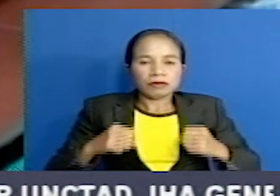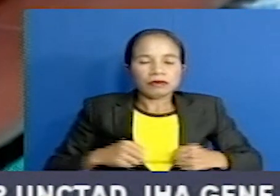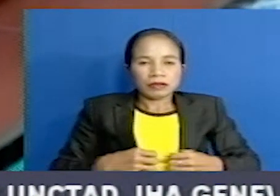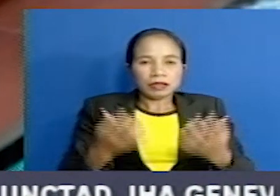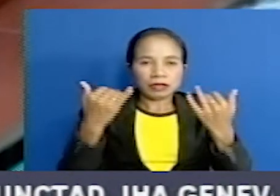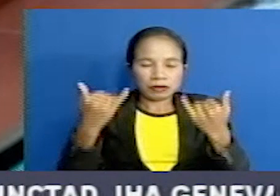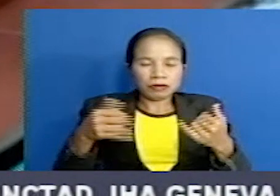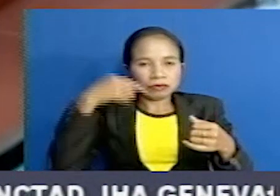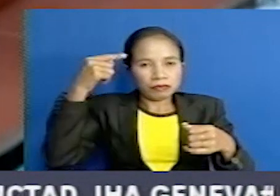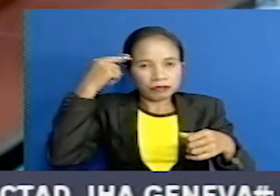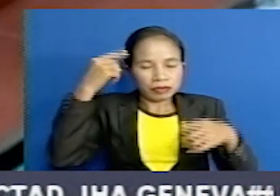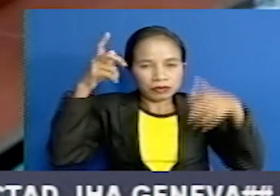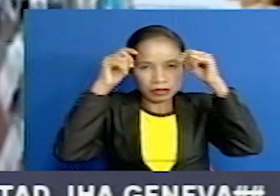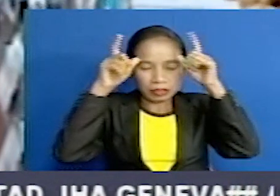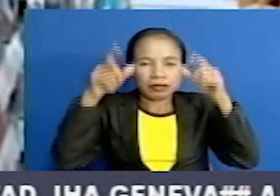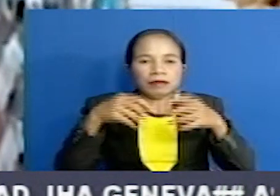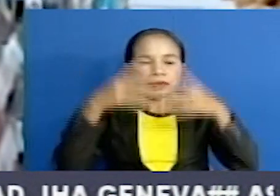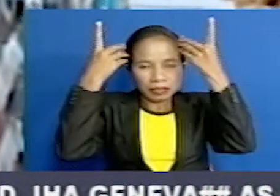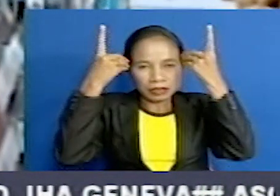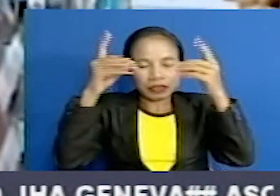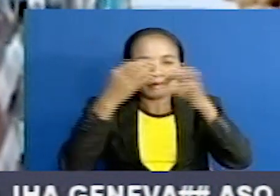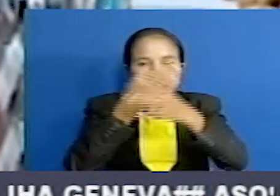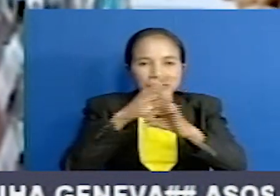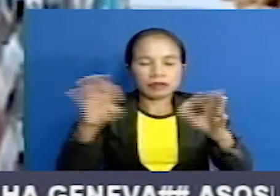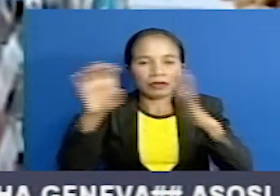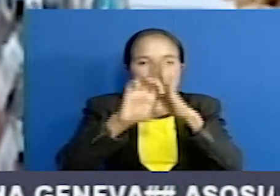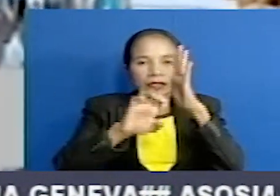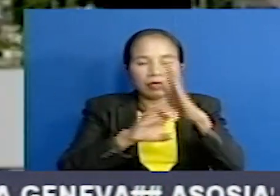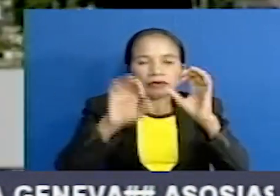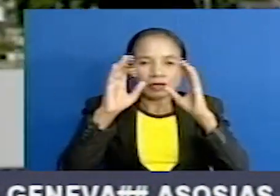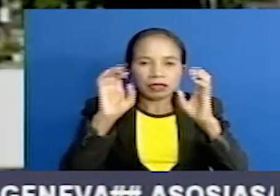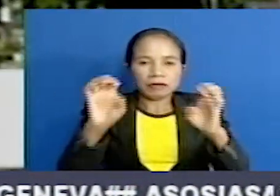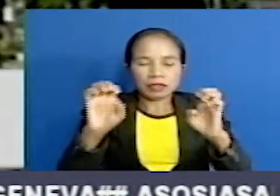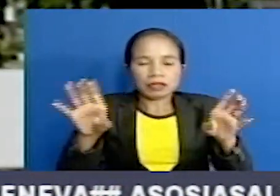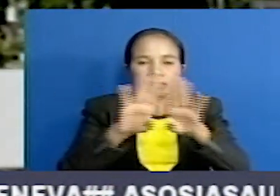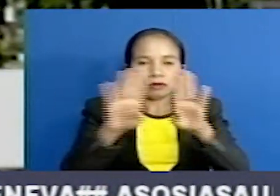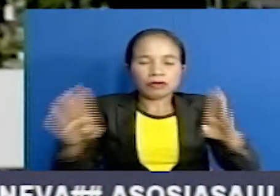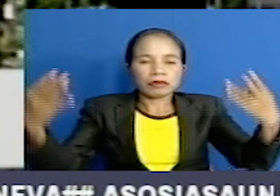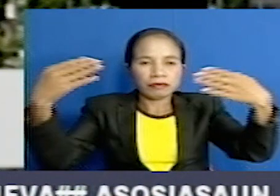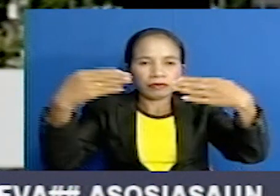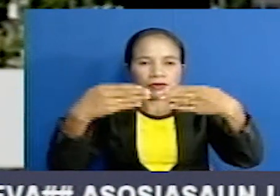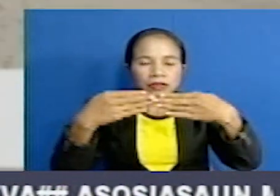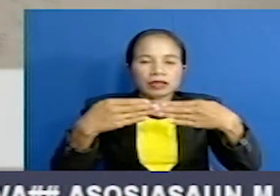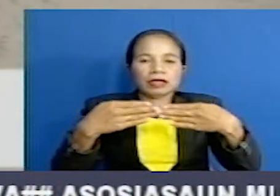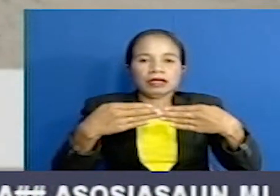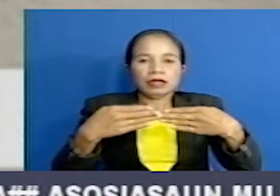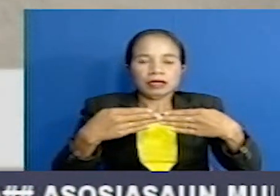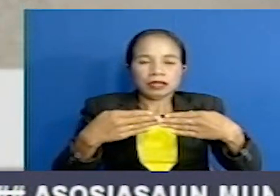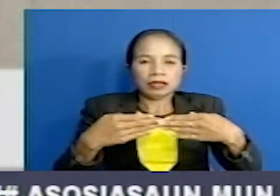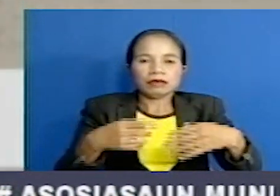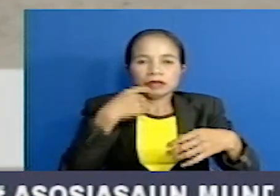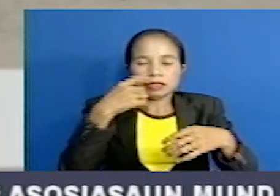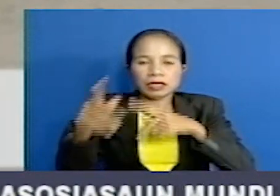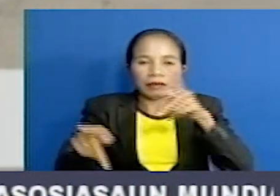Foi na Laisne, o governo Timor-Leste decide recolher o estado de emergência. No local fronteira terrestre, onde